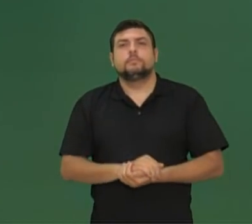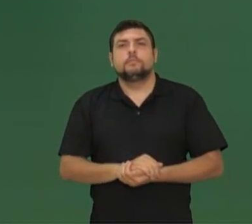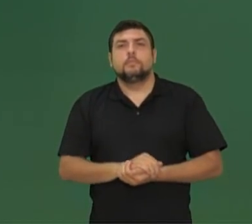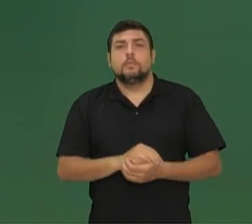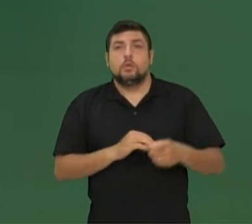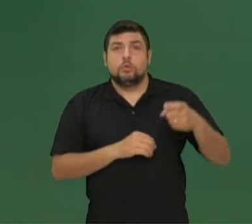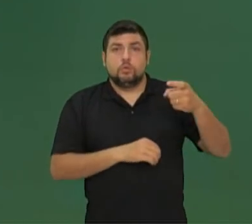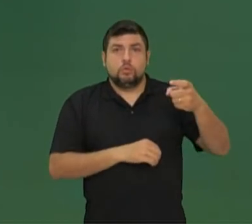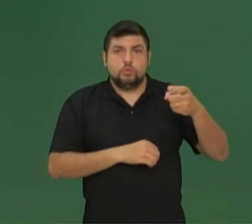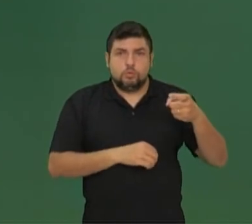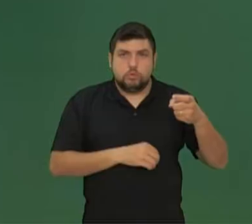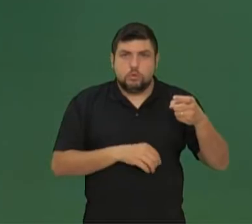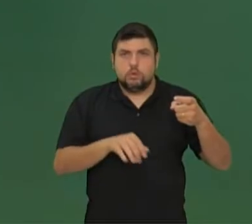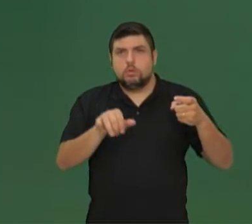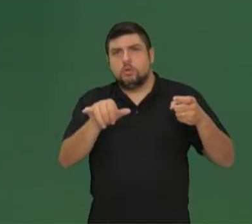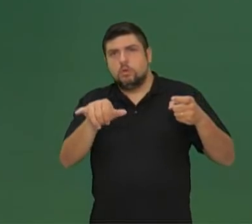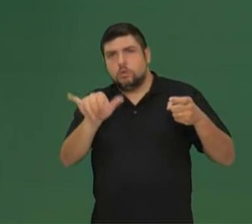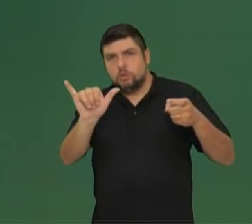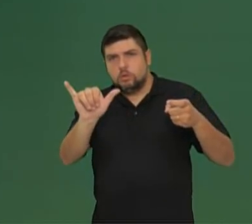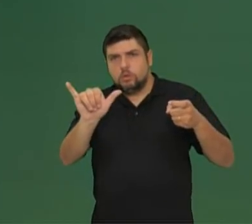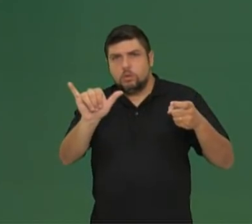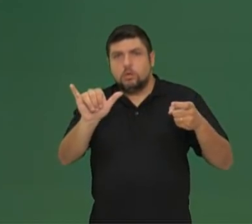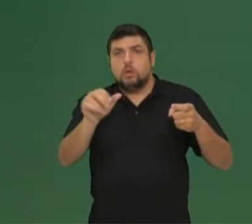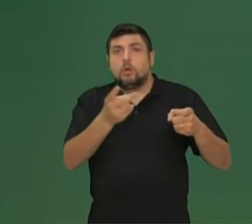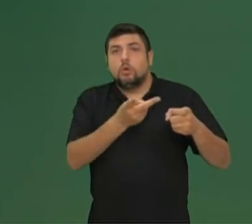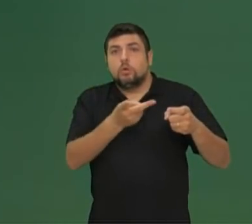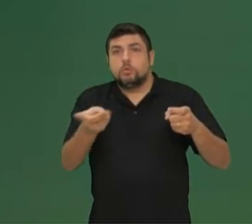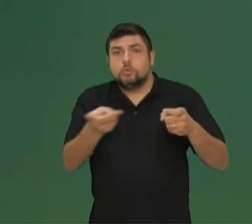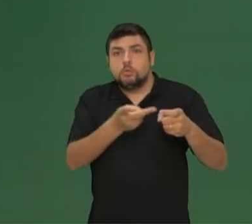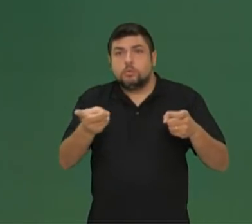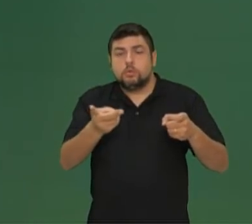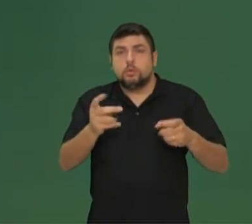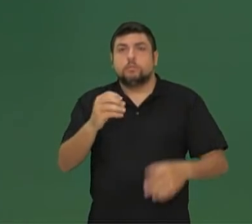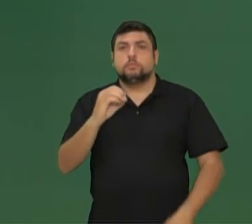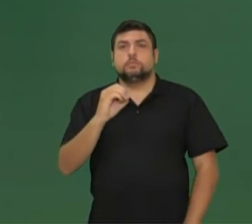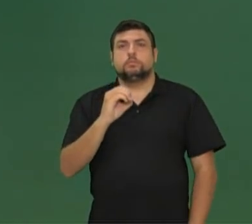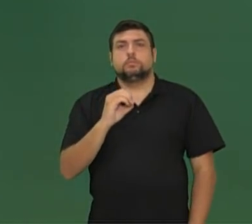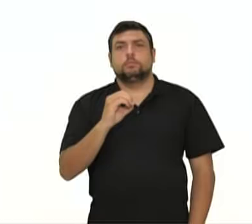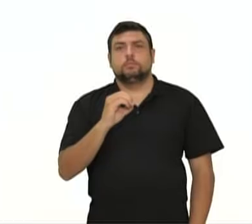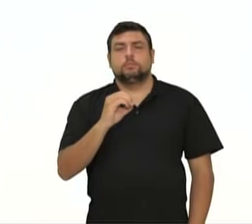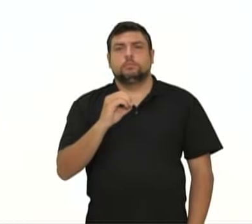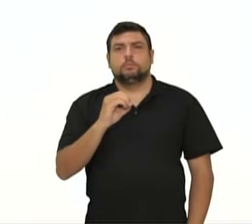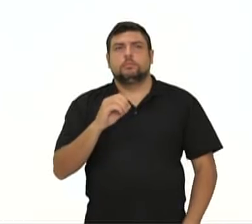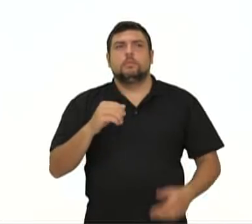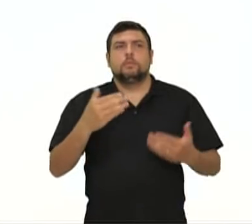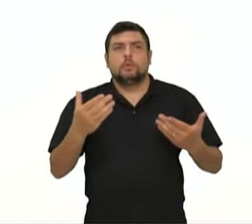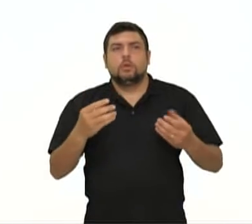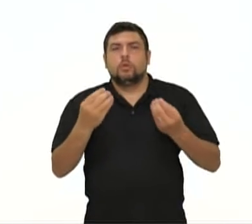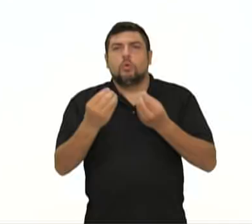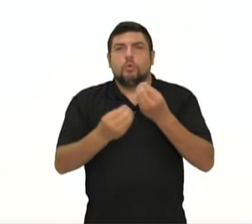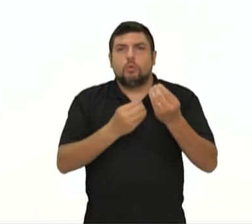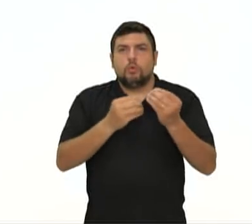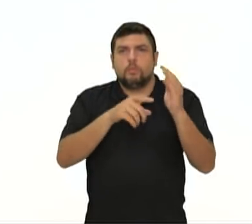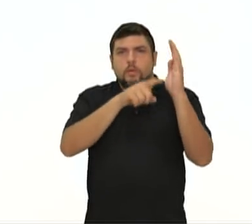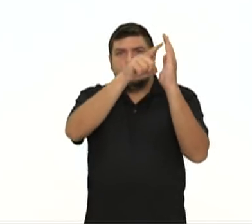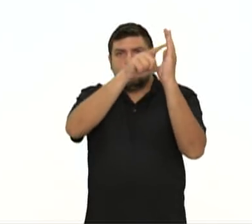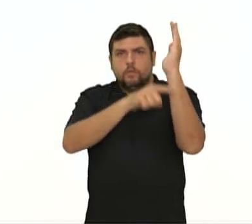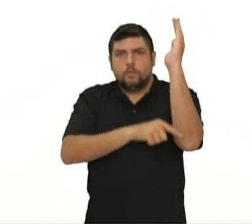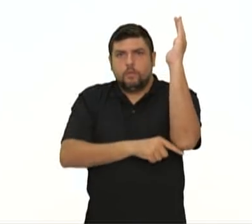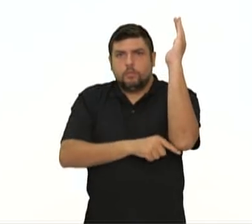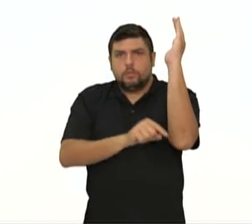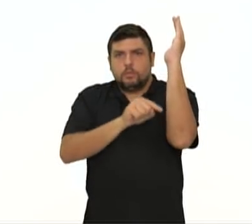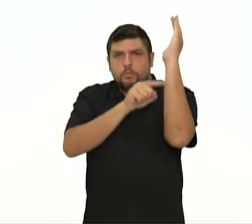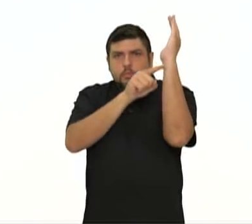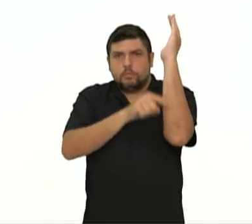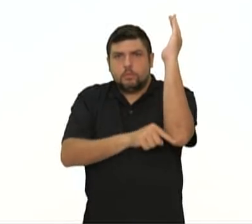y valendo zero nesse caso. E aqui eu coloquei para vocês a coordenada do vértice, certo? Mostrando que ela está na origem